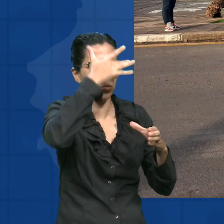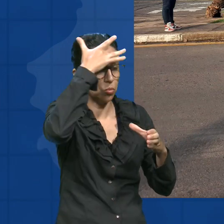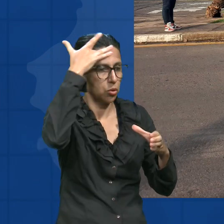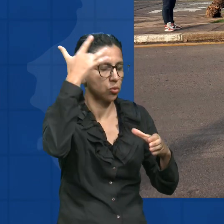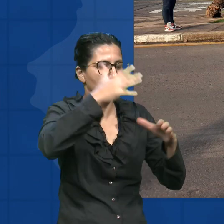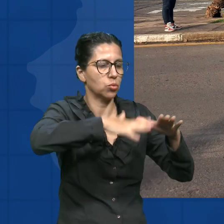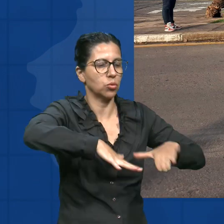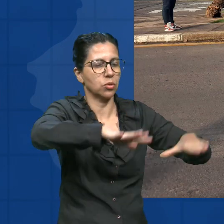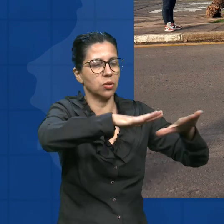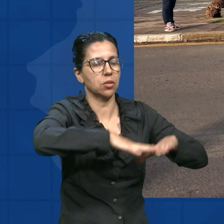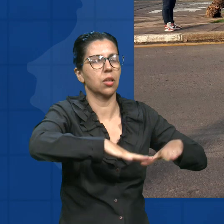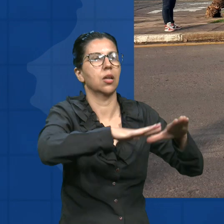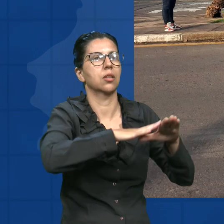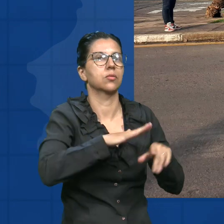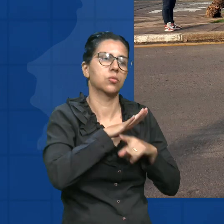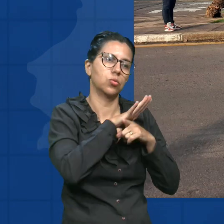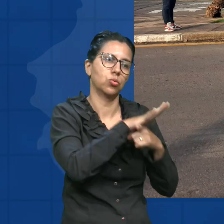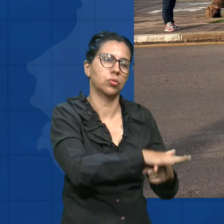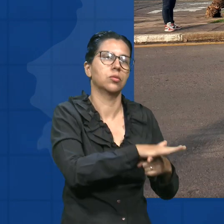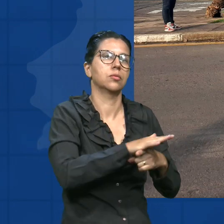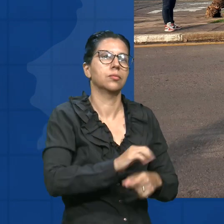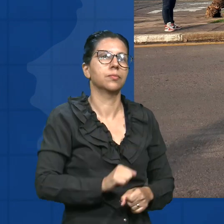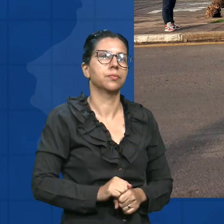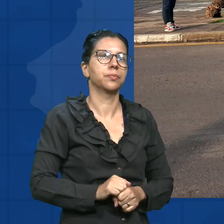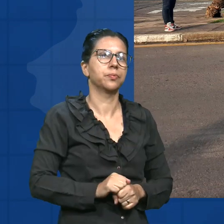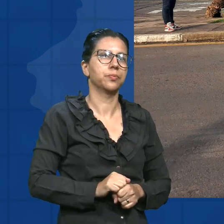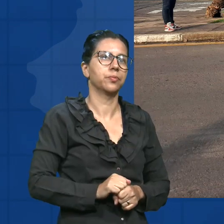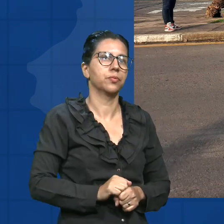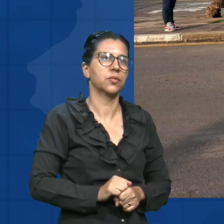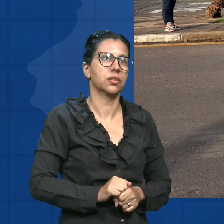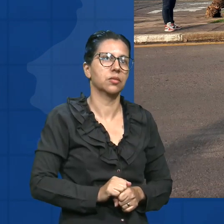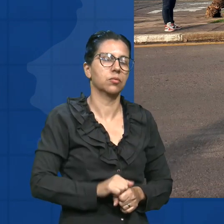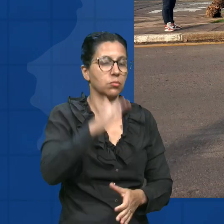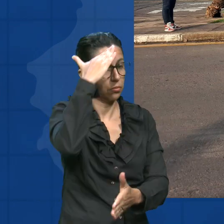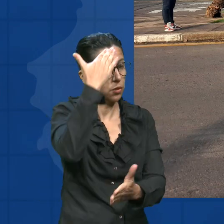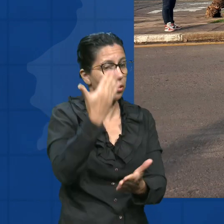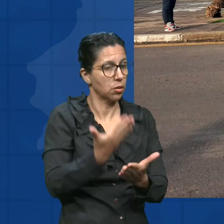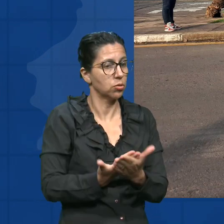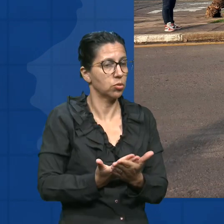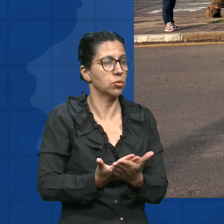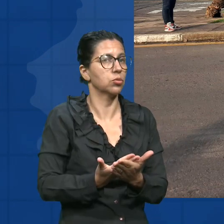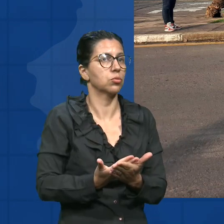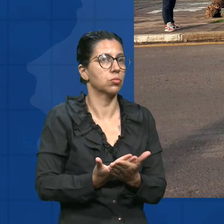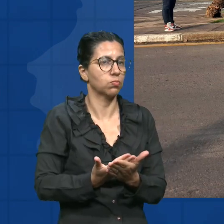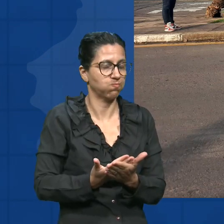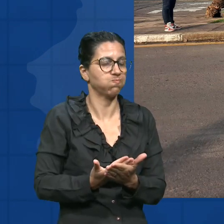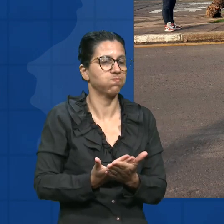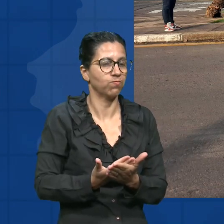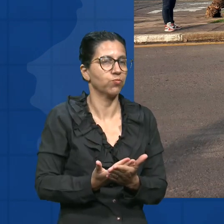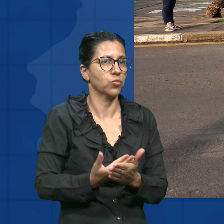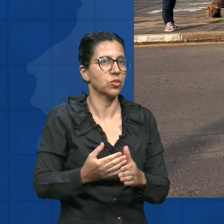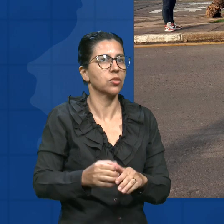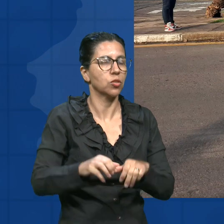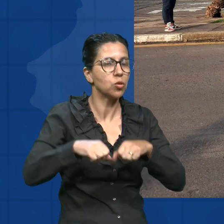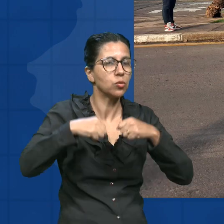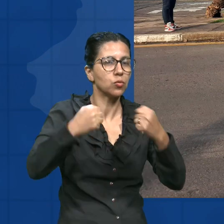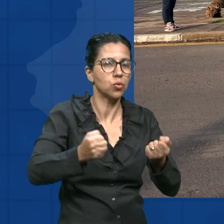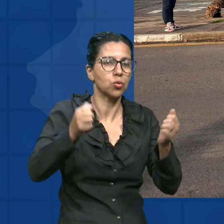os nossos cidadãos. Então, acredito firmemente que essas ações